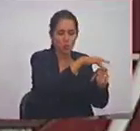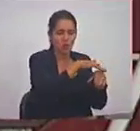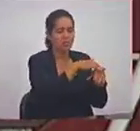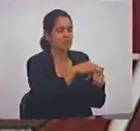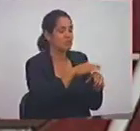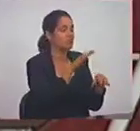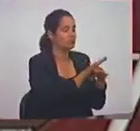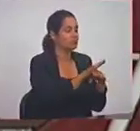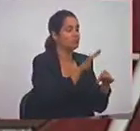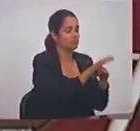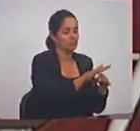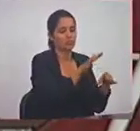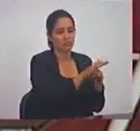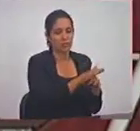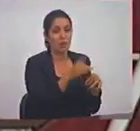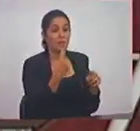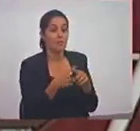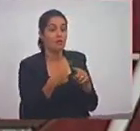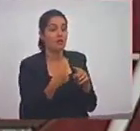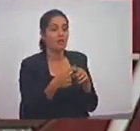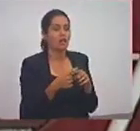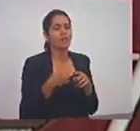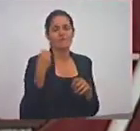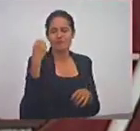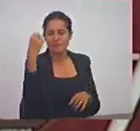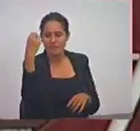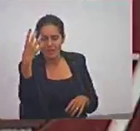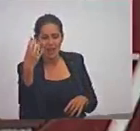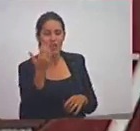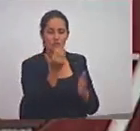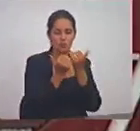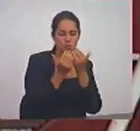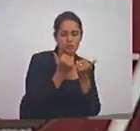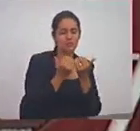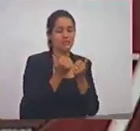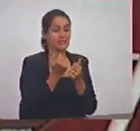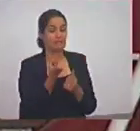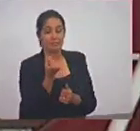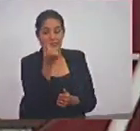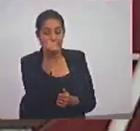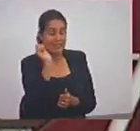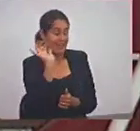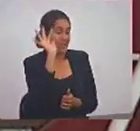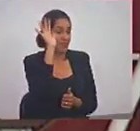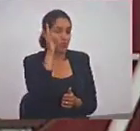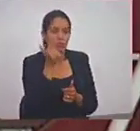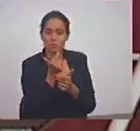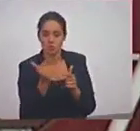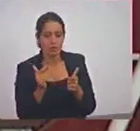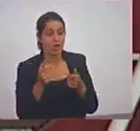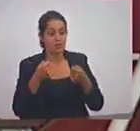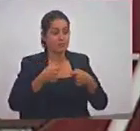condições financeiras de custear a estadia durante o tratamento, nem refeições, e também enfrentavam dificuldades devido ao